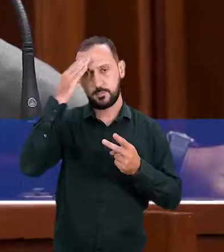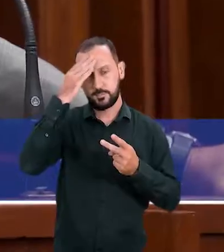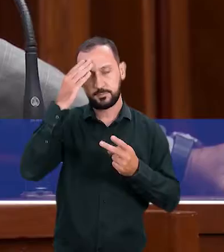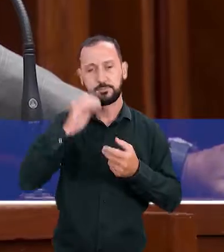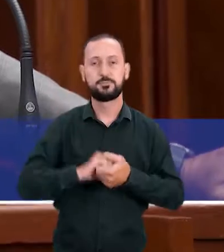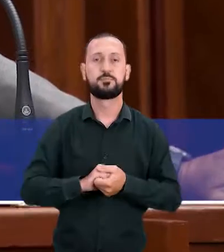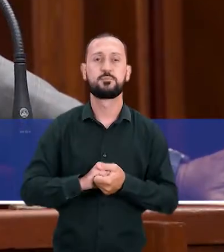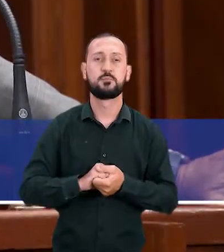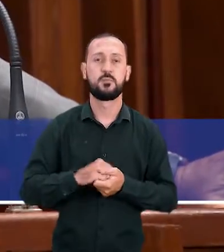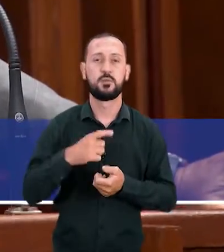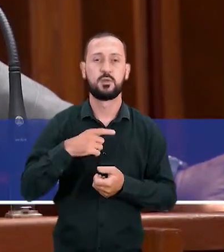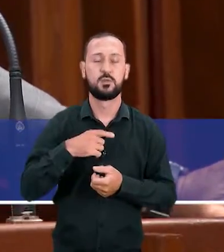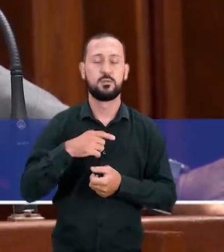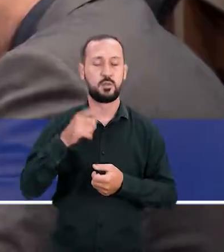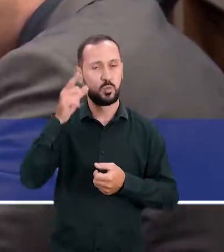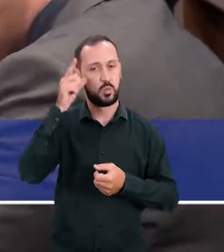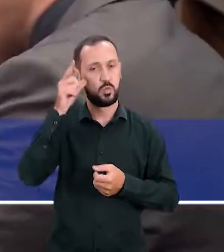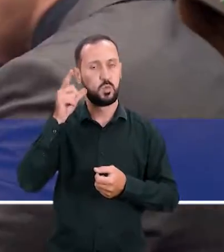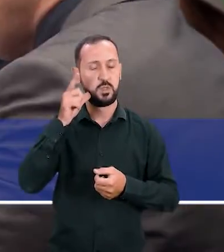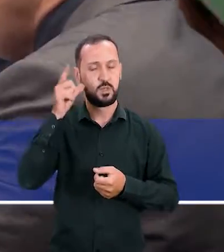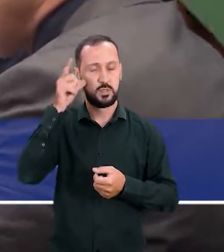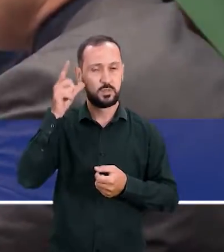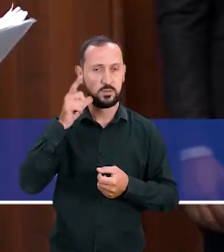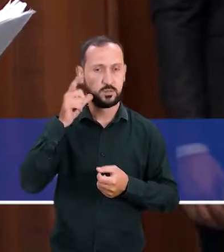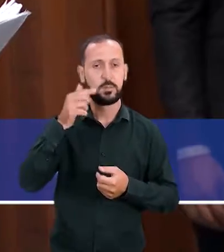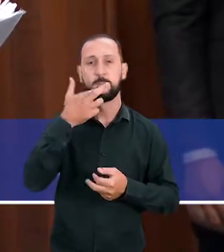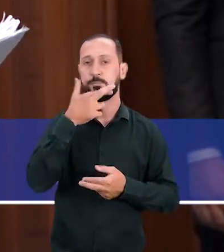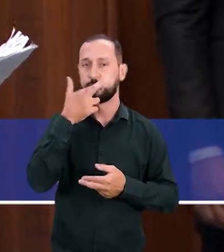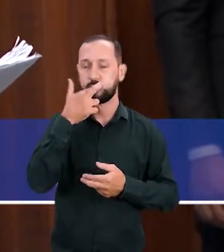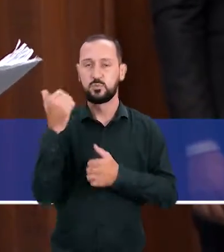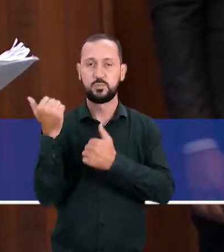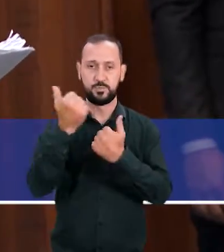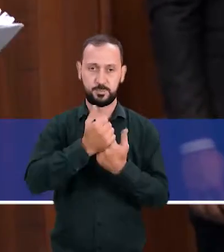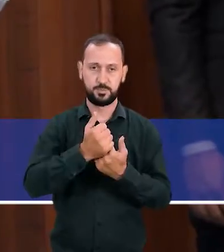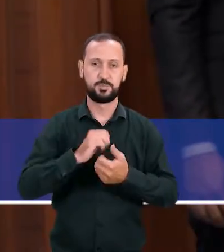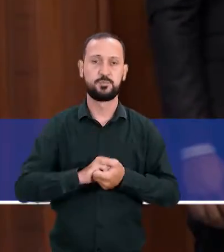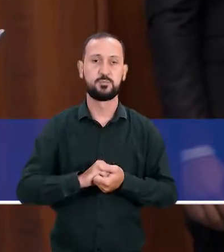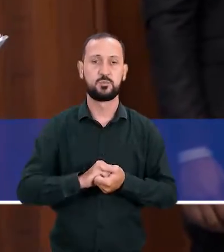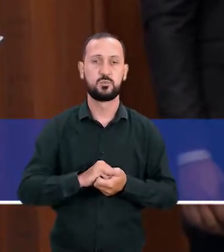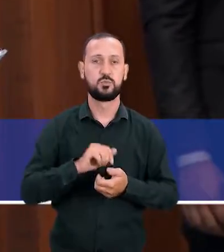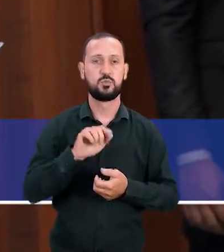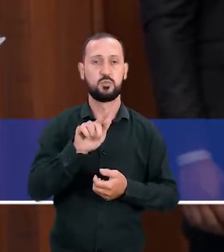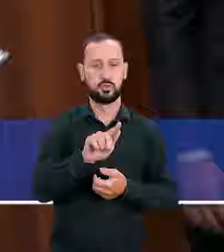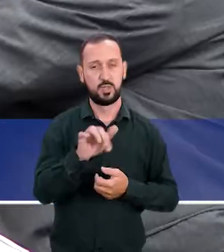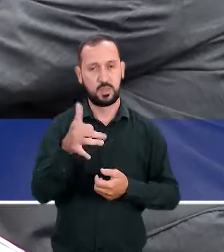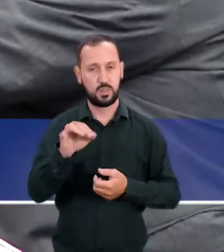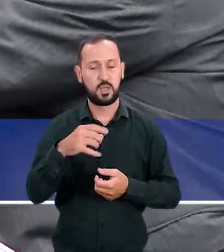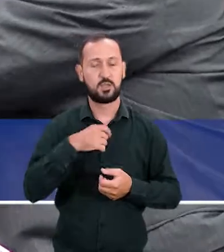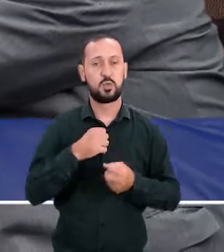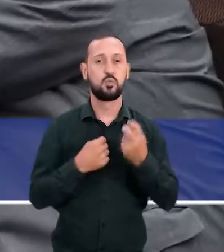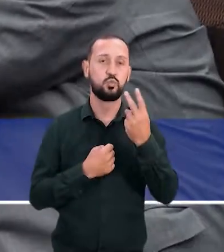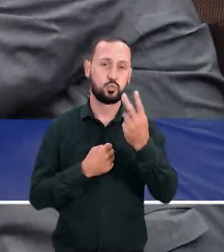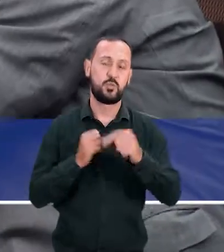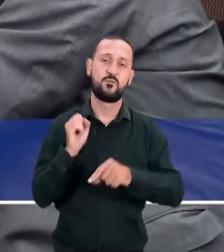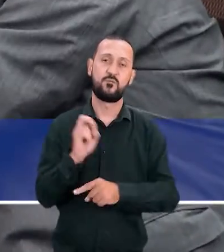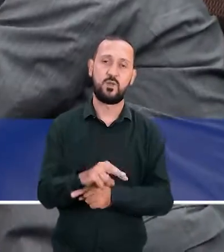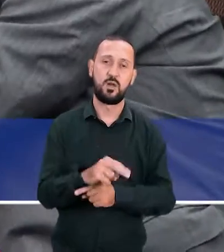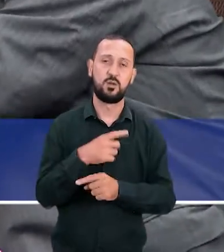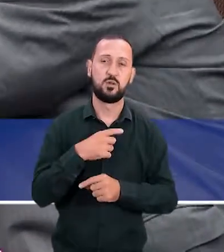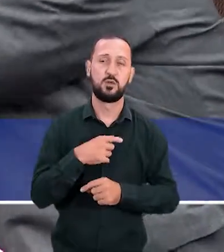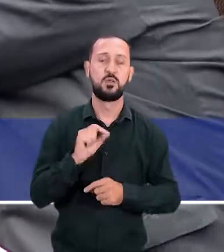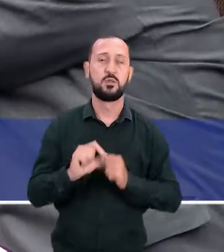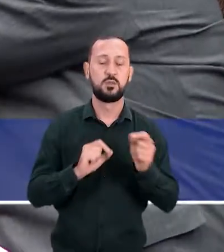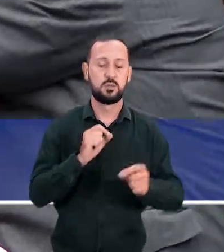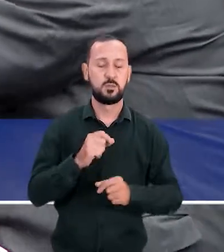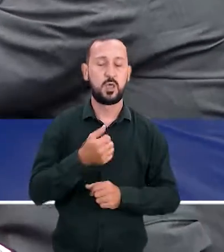Kemp e Barbosinha como titulares, além de Lídio Lopes e Renato Câmara na função de suplentes. Do G10, que também conta com